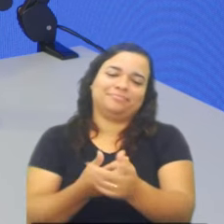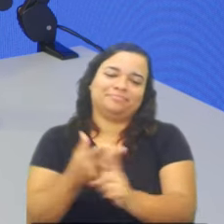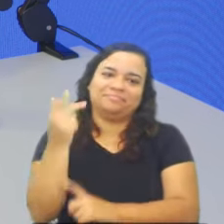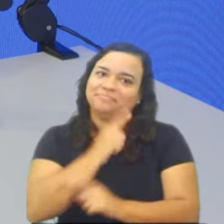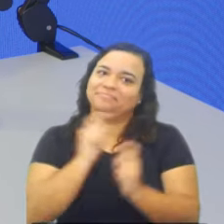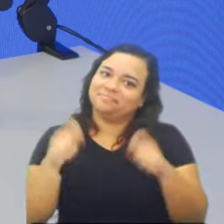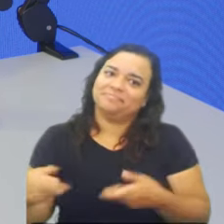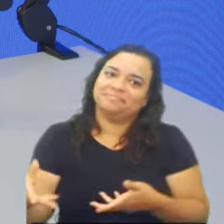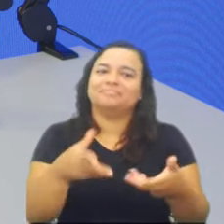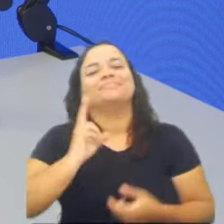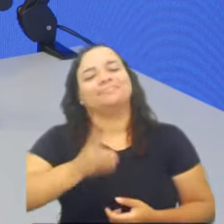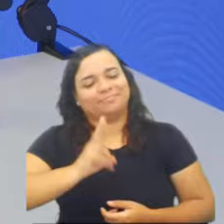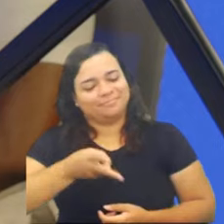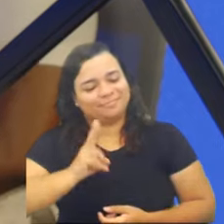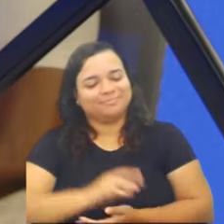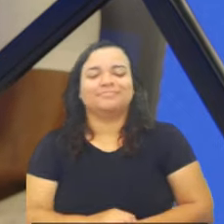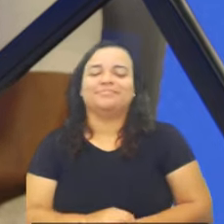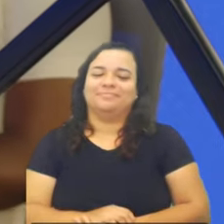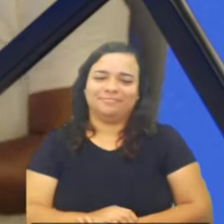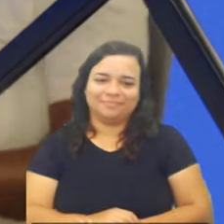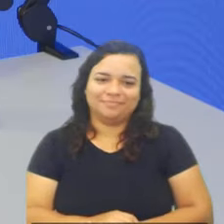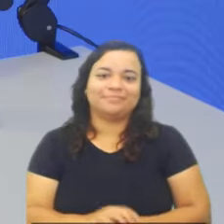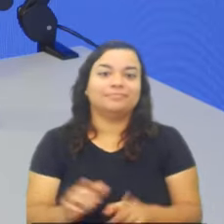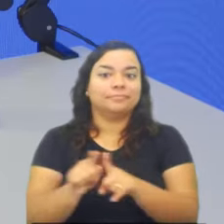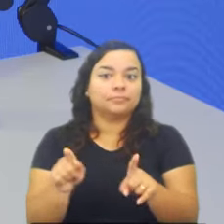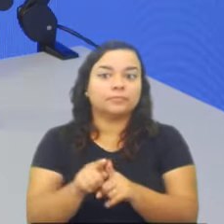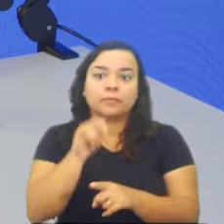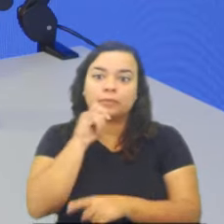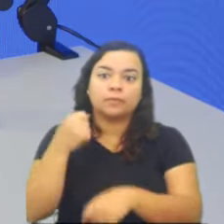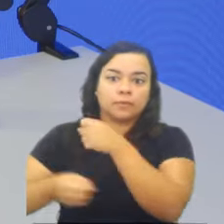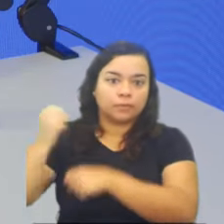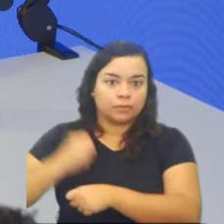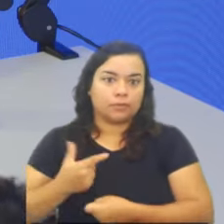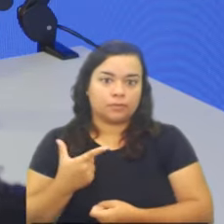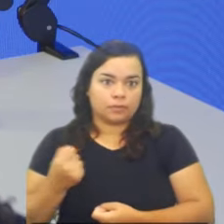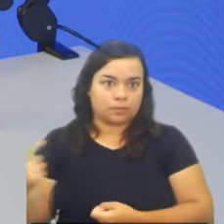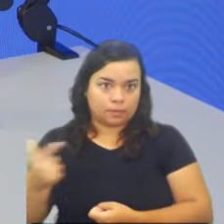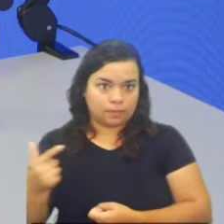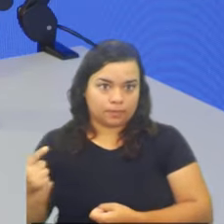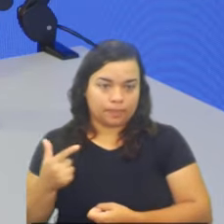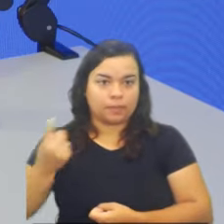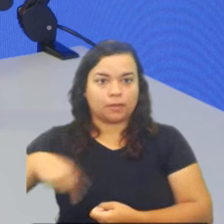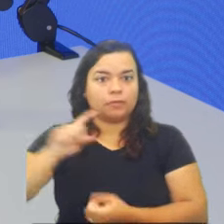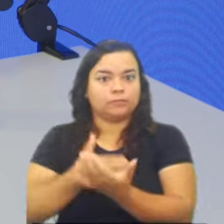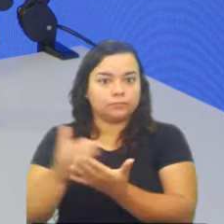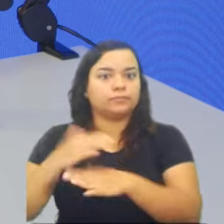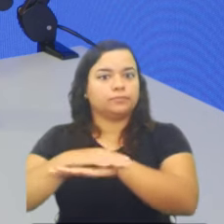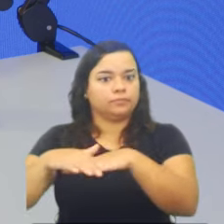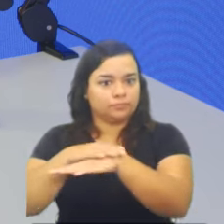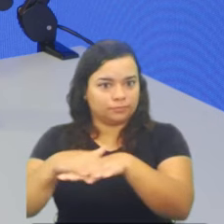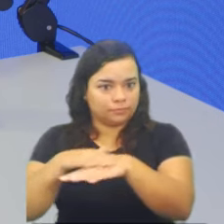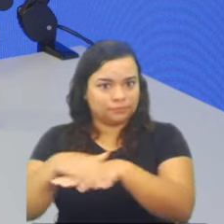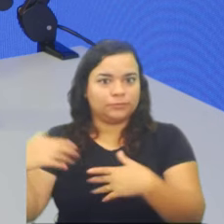né nessa nessa luta aí e e quando há do anos atrás e nós iniciamos a nossa conversa e